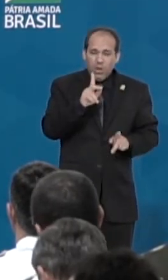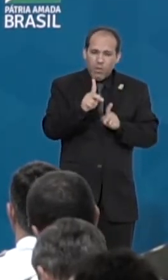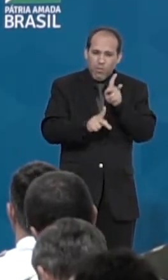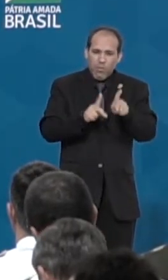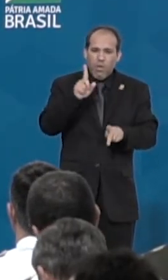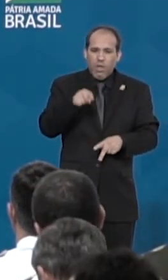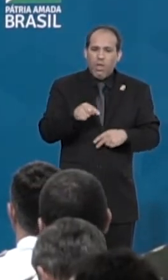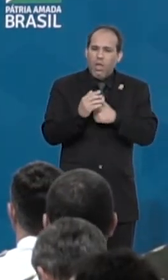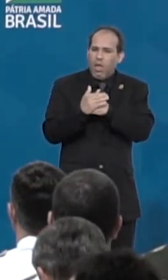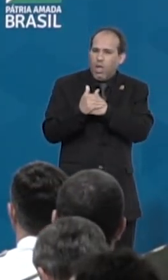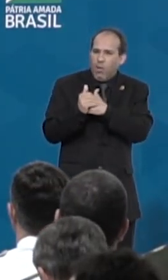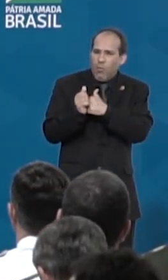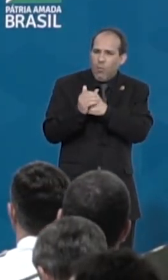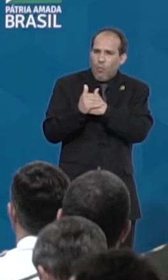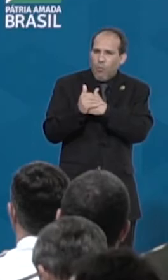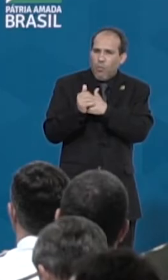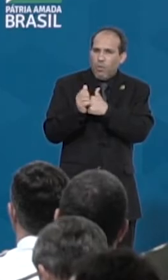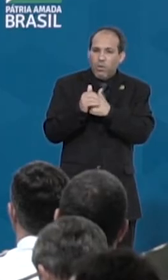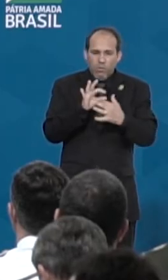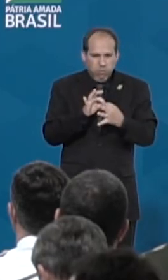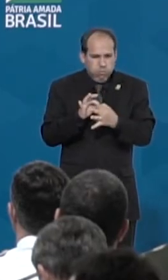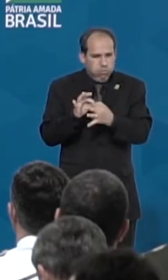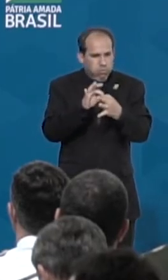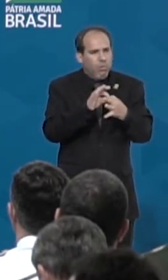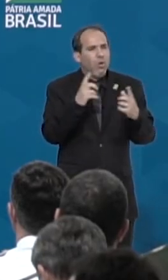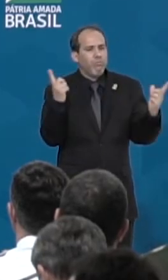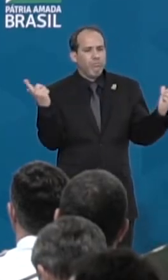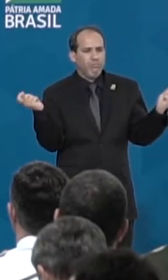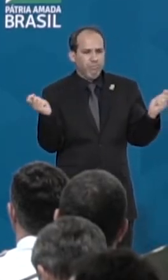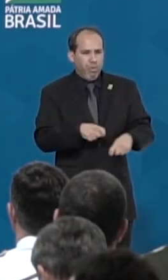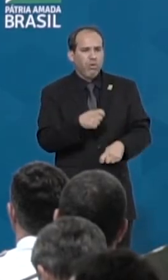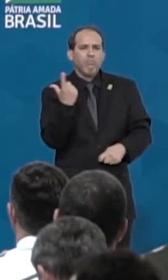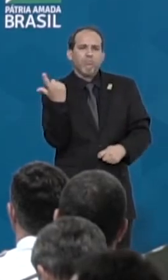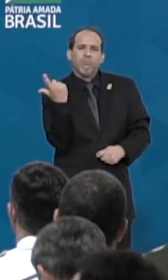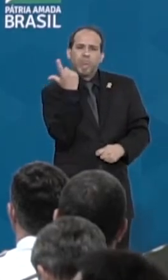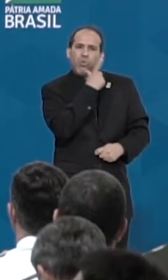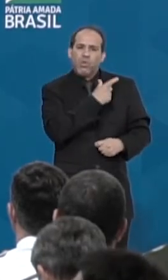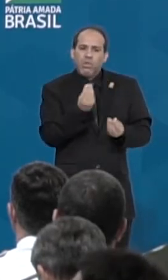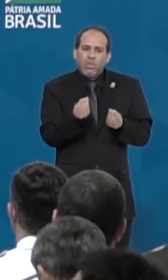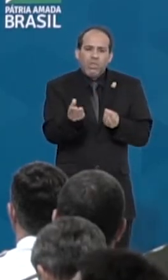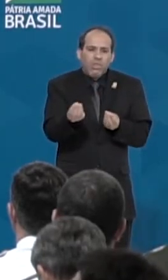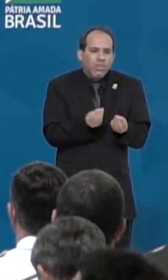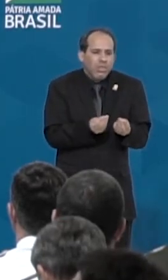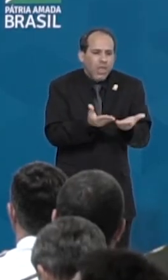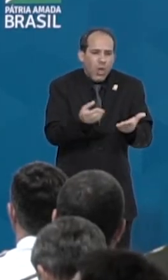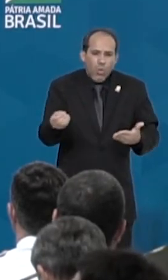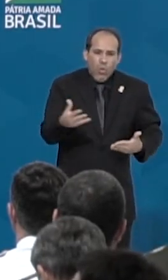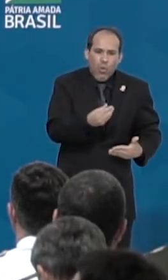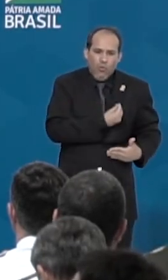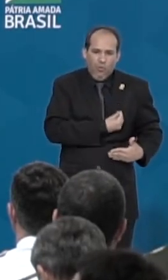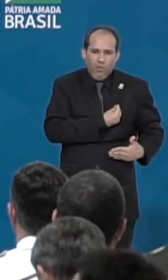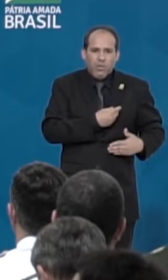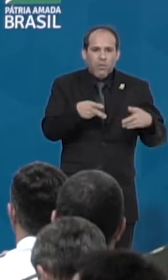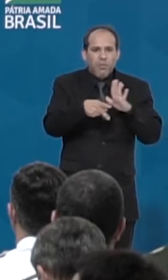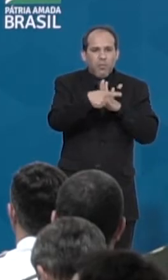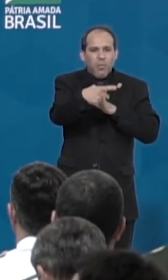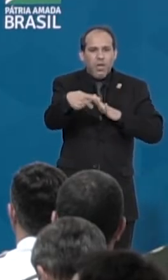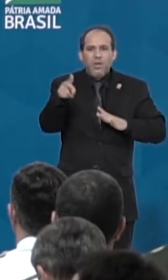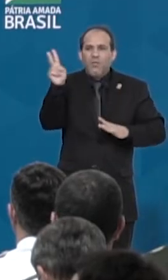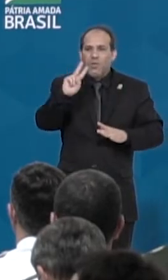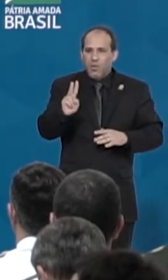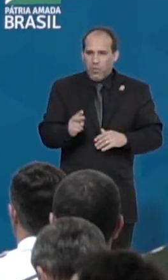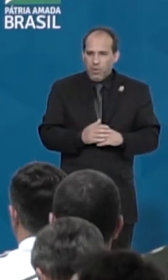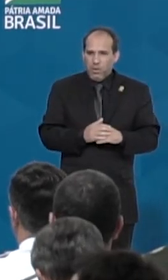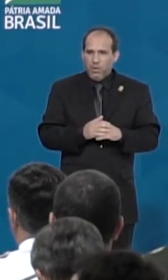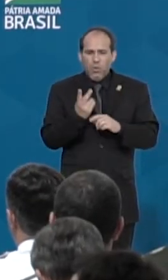Unidos, conseguiremos possibilitar o recomeço de vida aos venezuelanos que